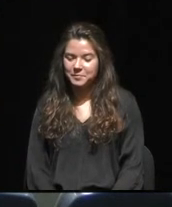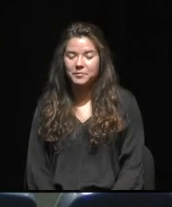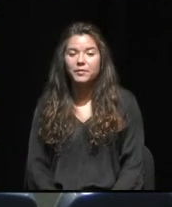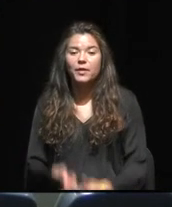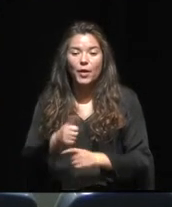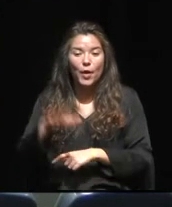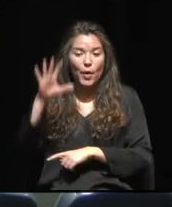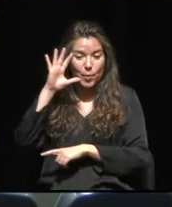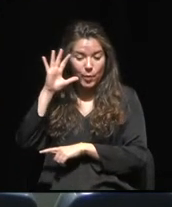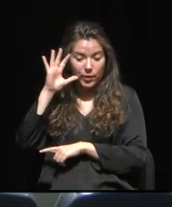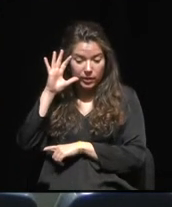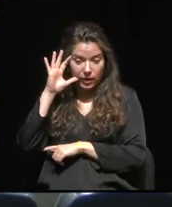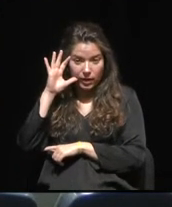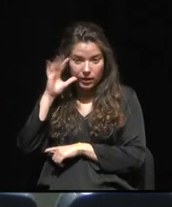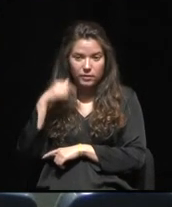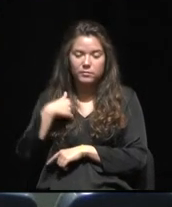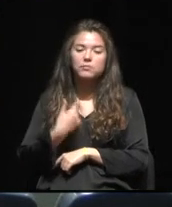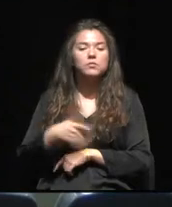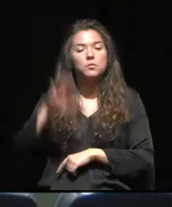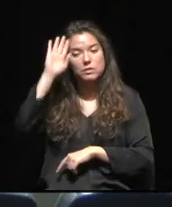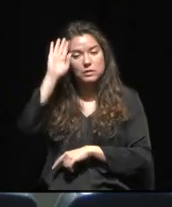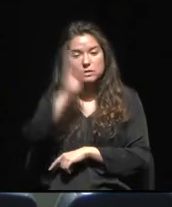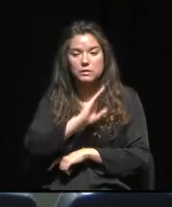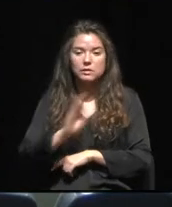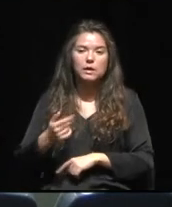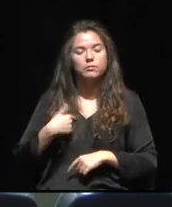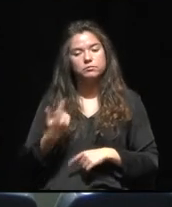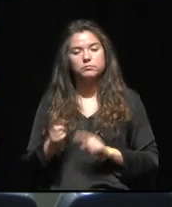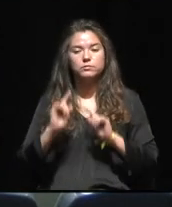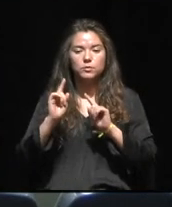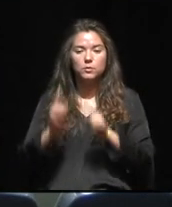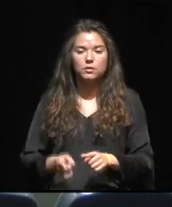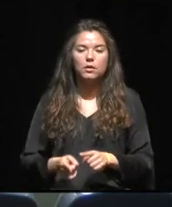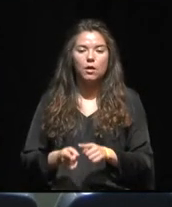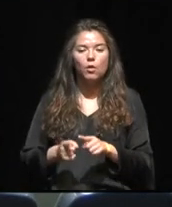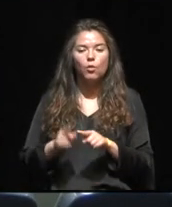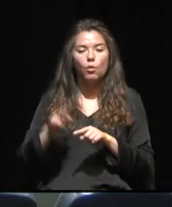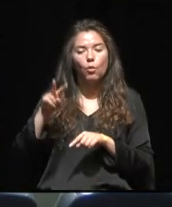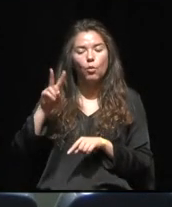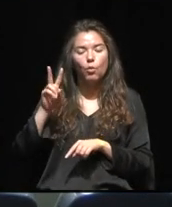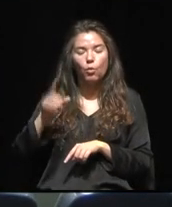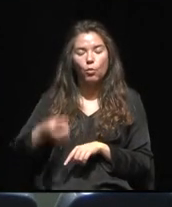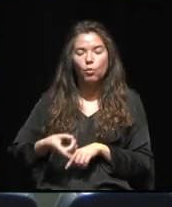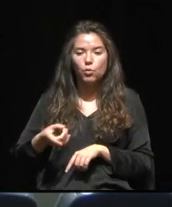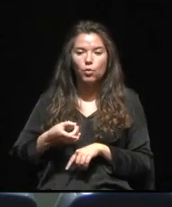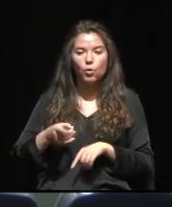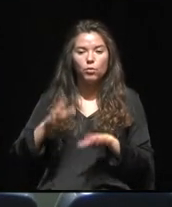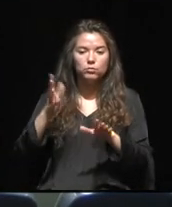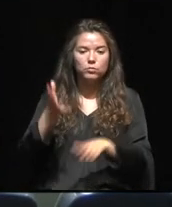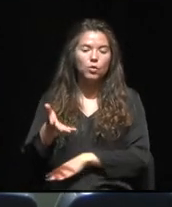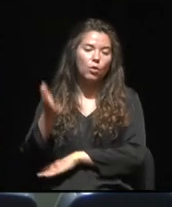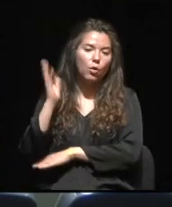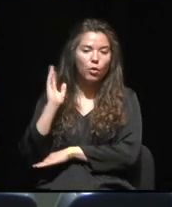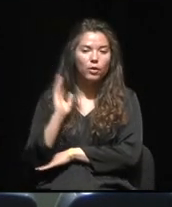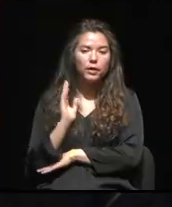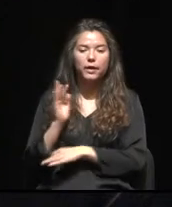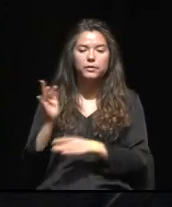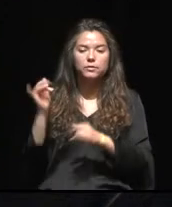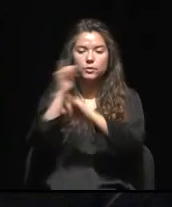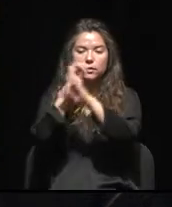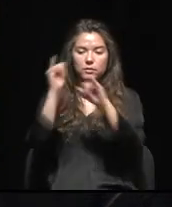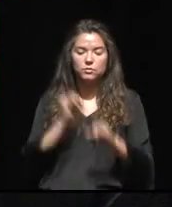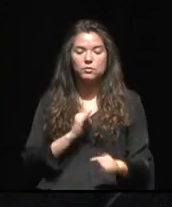muito boa tarde Ora como é sabido após ter sido instituído no Nono Congresso Mundial do Instituto internacional do teatro em junho de